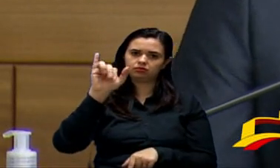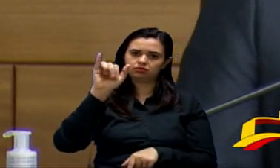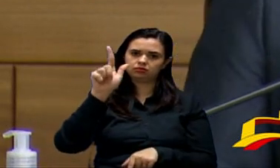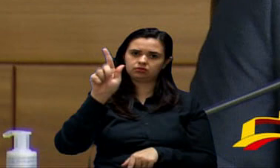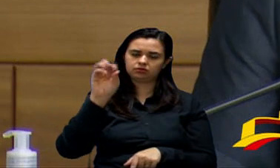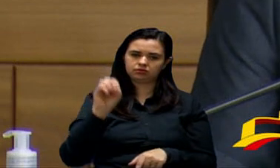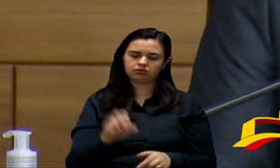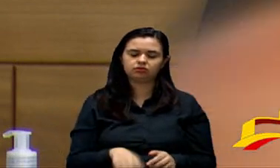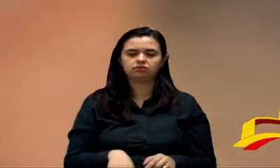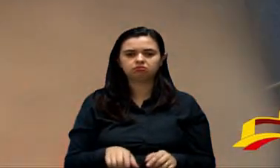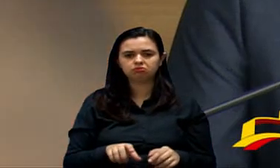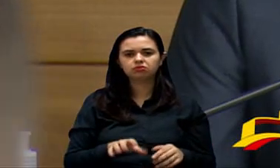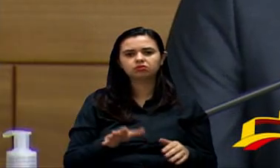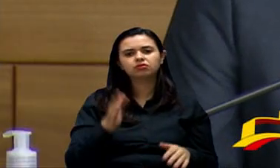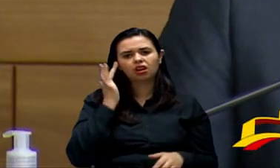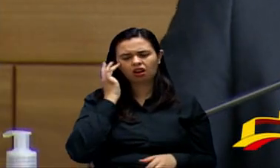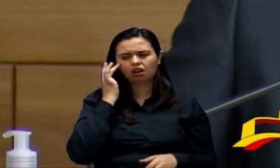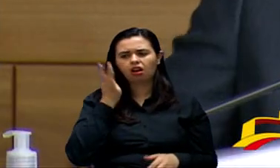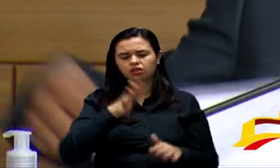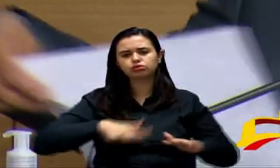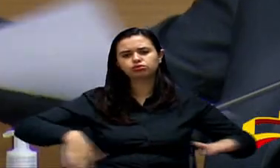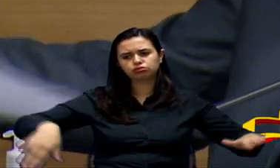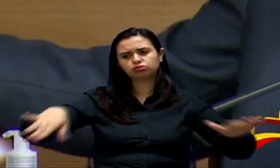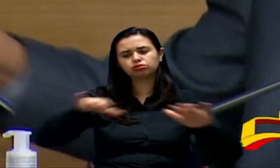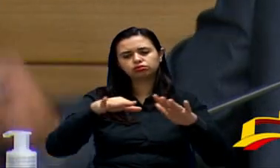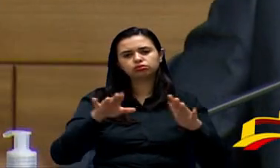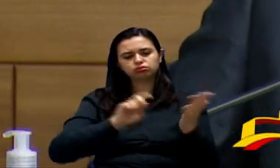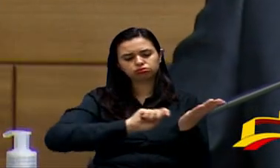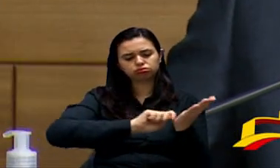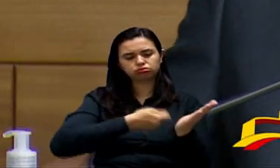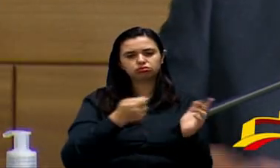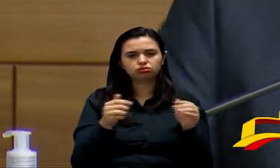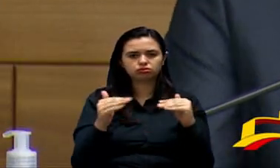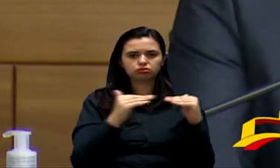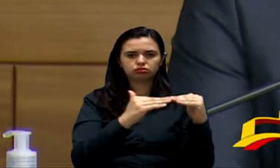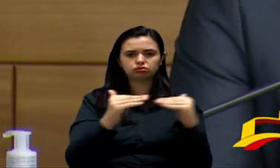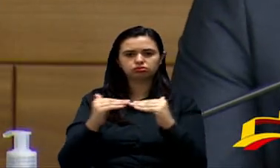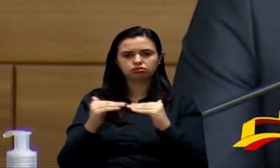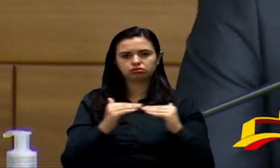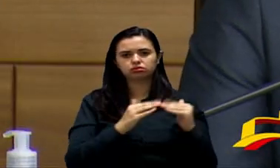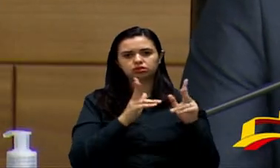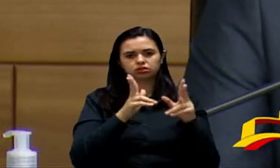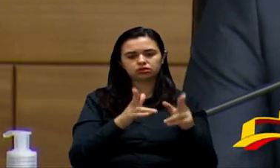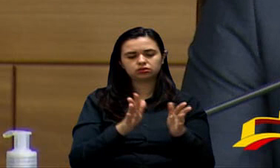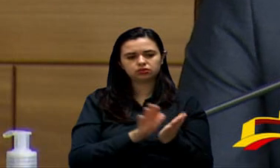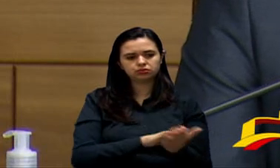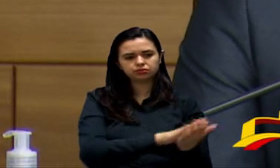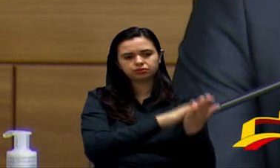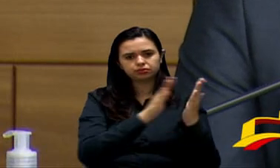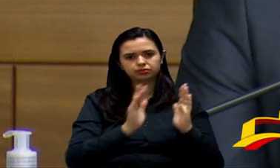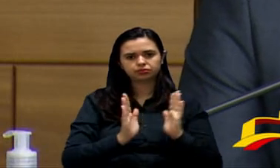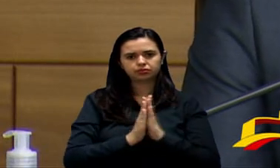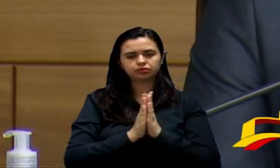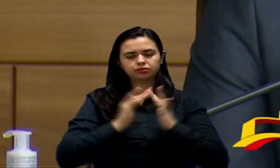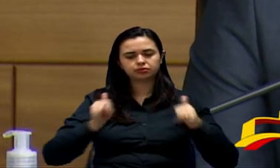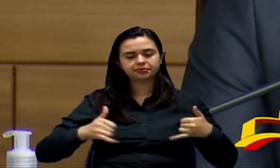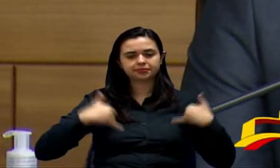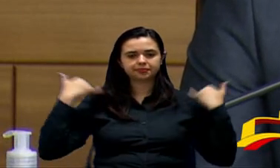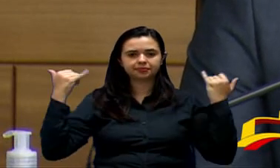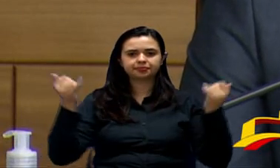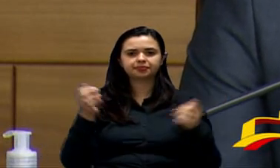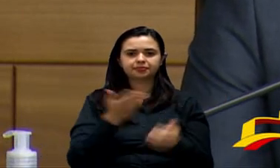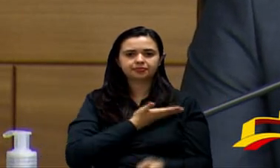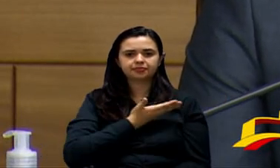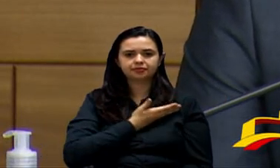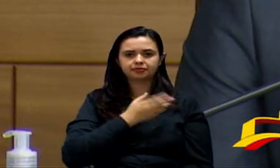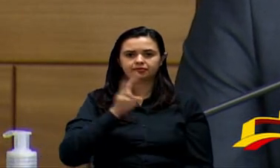todos os vereadores, assinam aqui, subscrevo também esse voto de requerimento de congratulações da sua passagem da data natalícia do nosso querido amigo